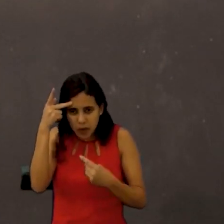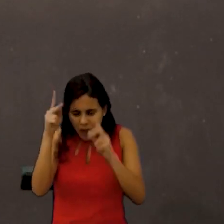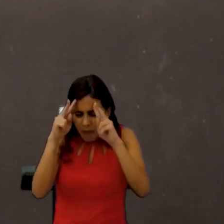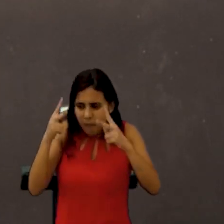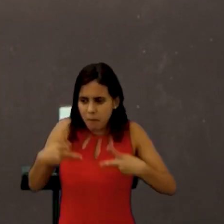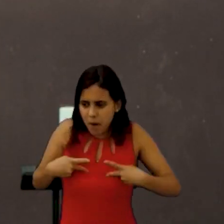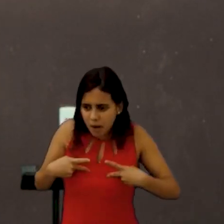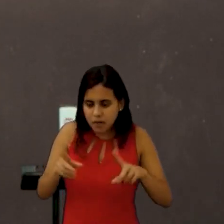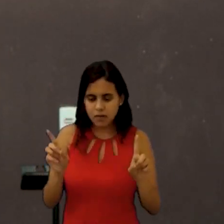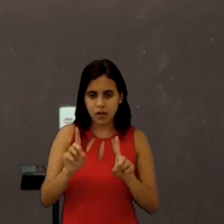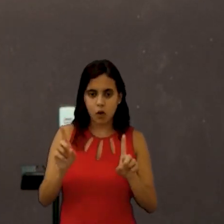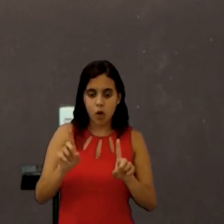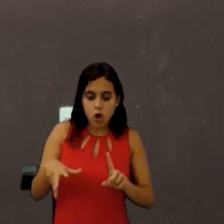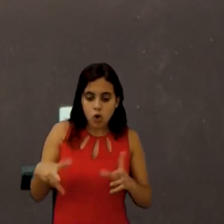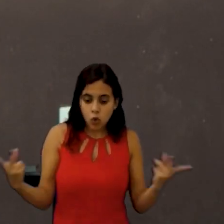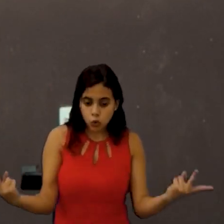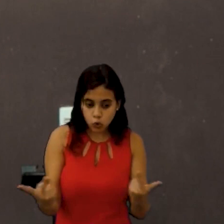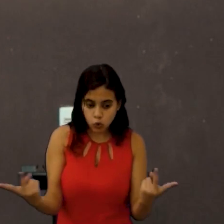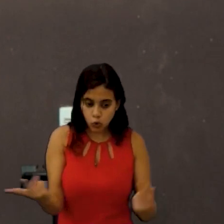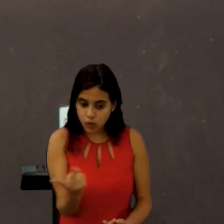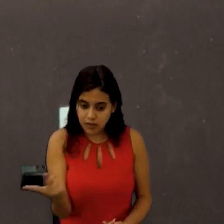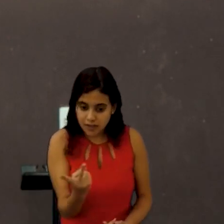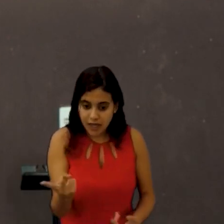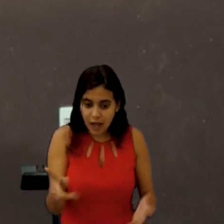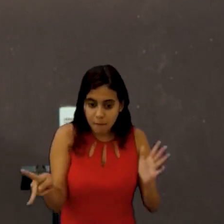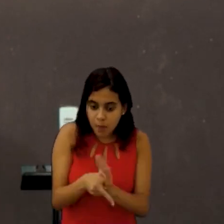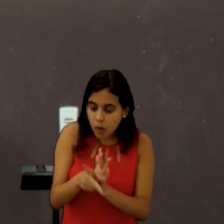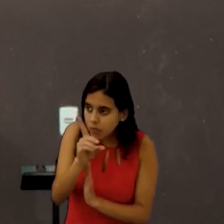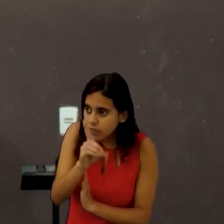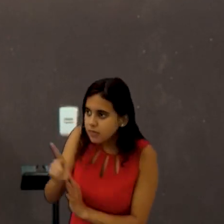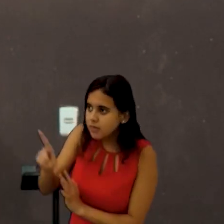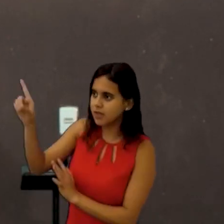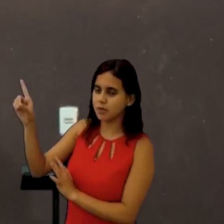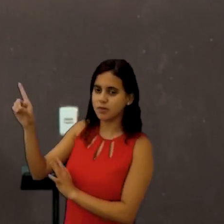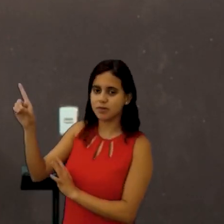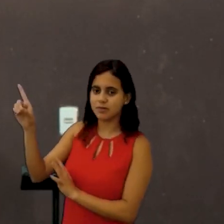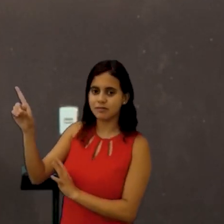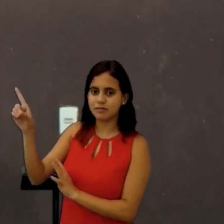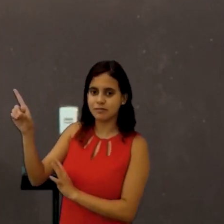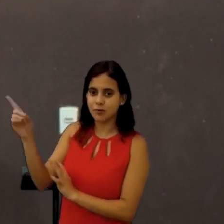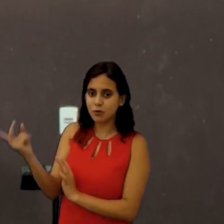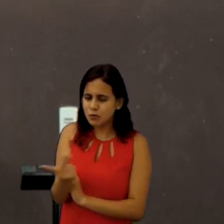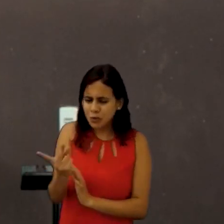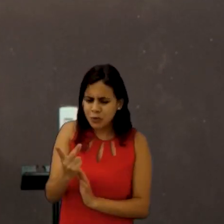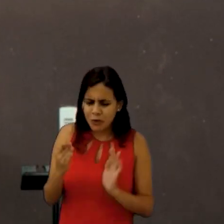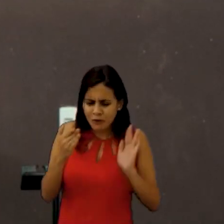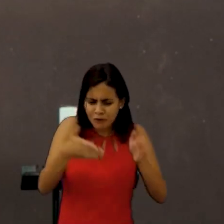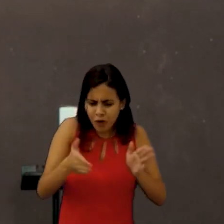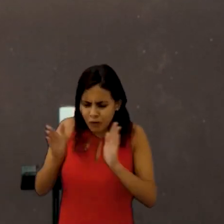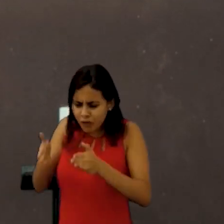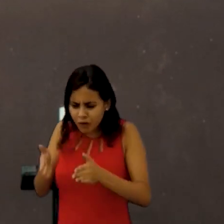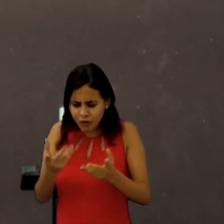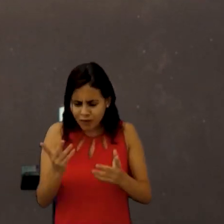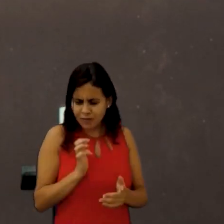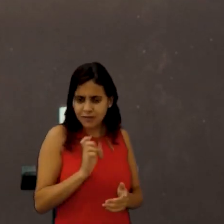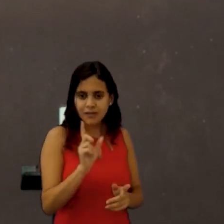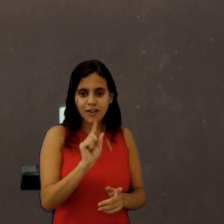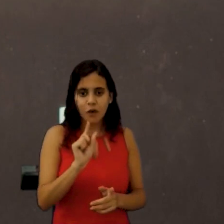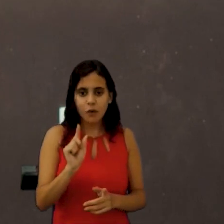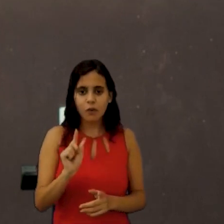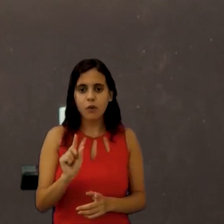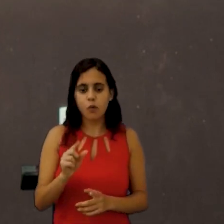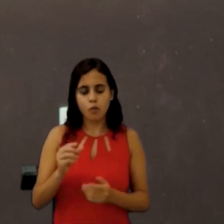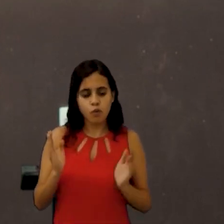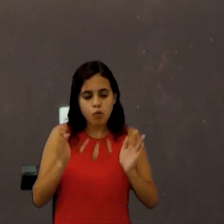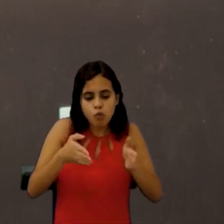Todos dois pertencem ao Senhor, pertencem a Deus. São cidadãos de um outro reino. Somos chamados, irmãos, a pregar a